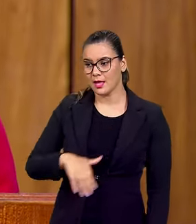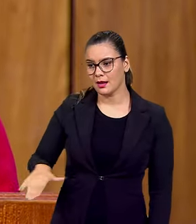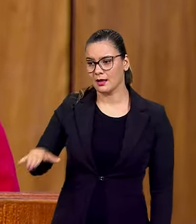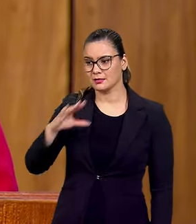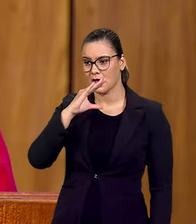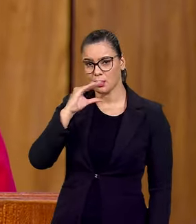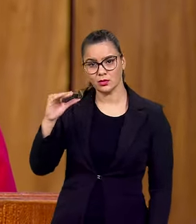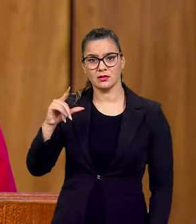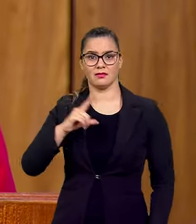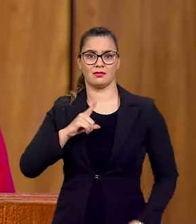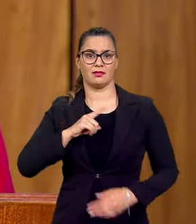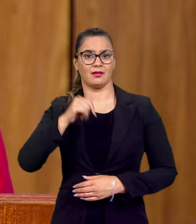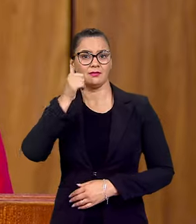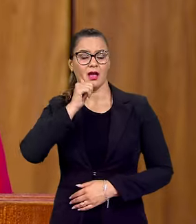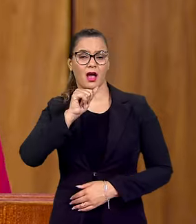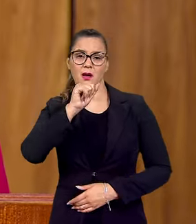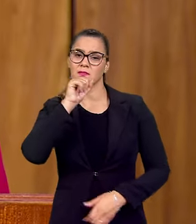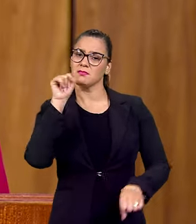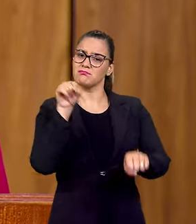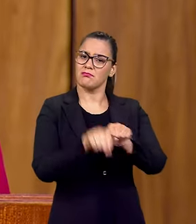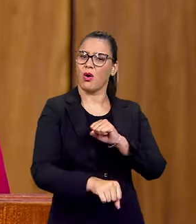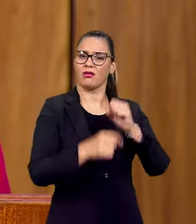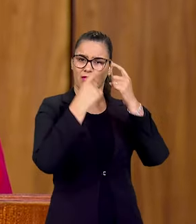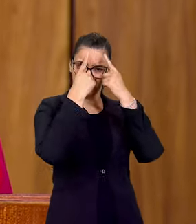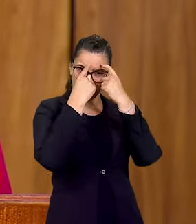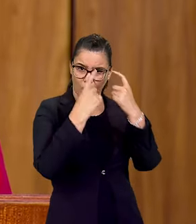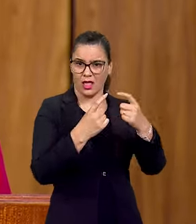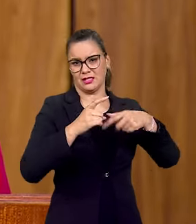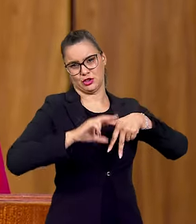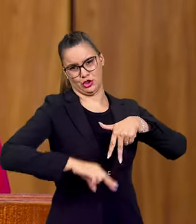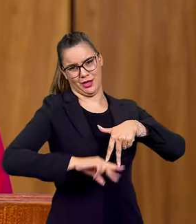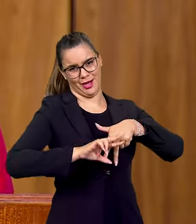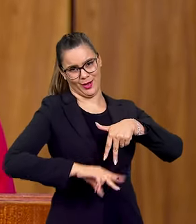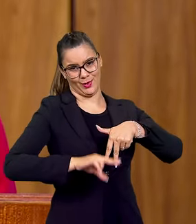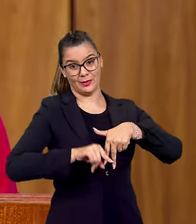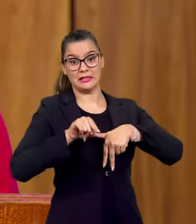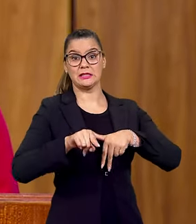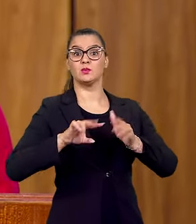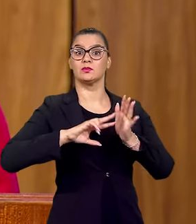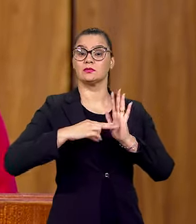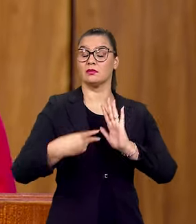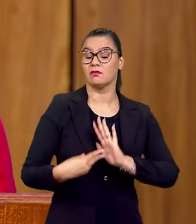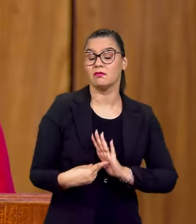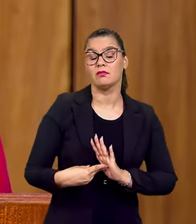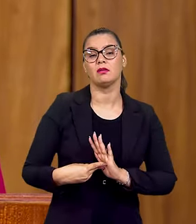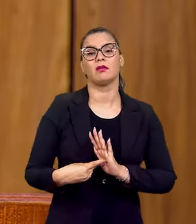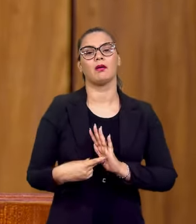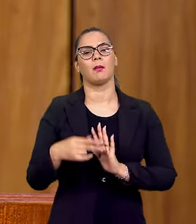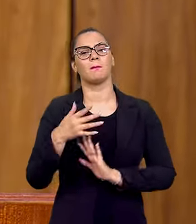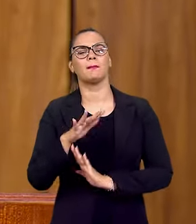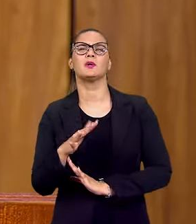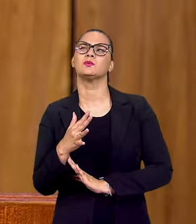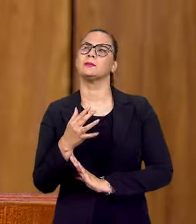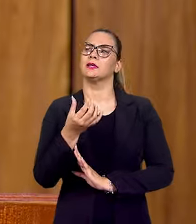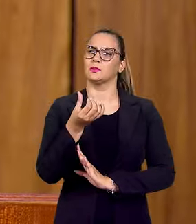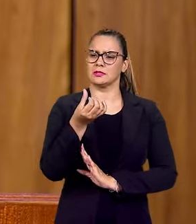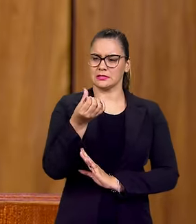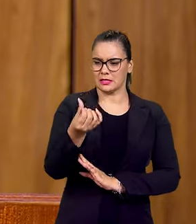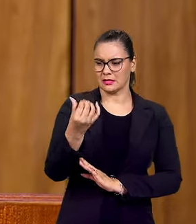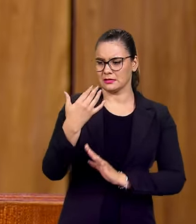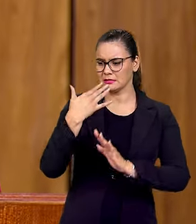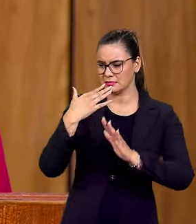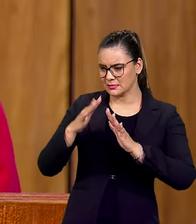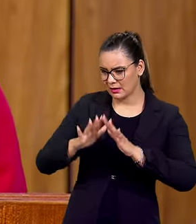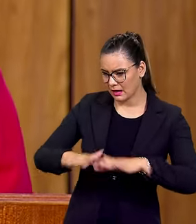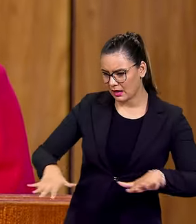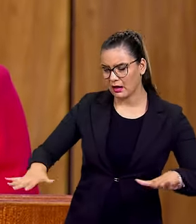crianças e adolescentes tiveram suas mães assassinadas pela violência de gênero. Isso significa que cerca de